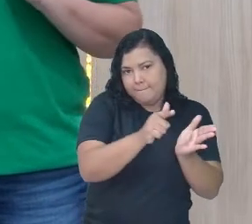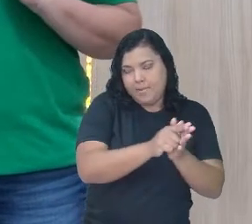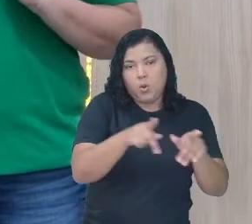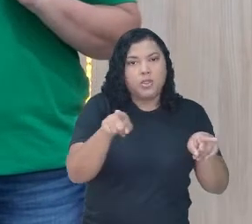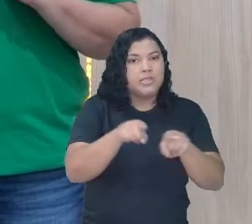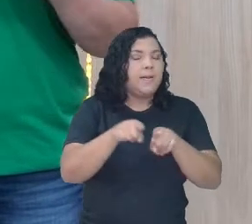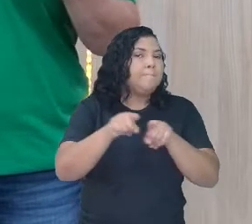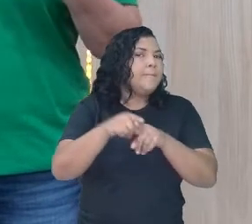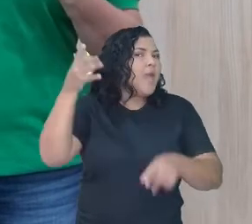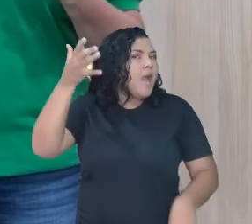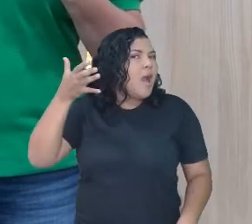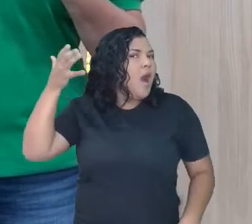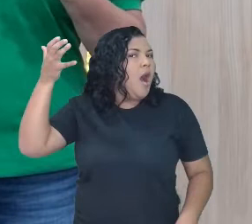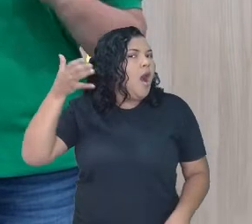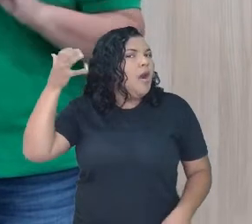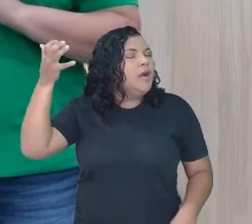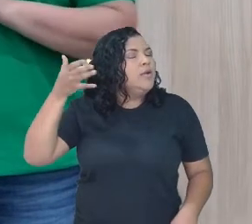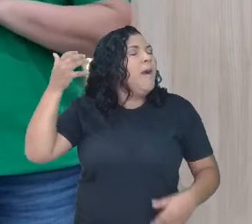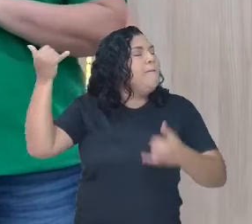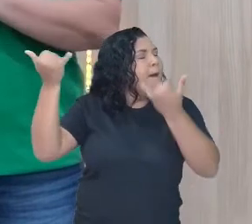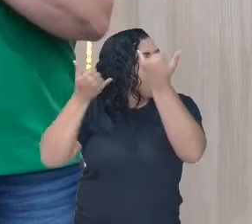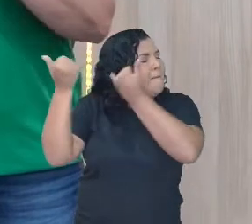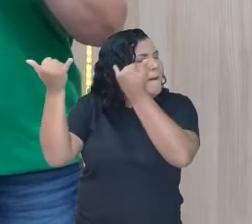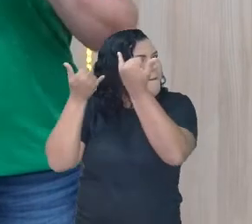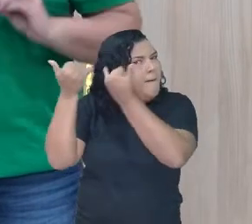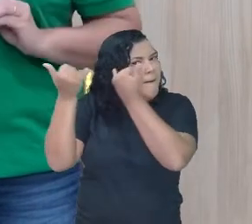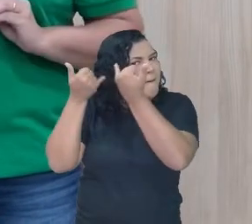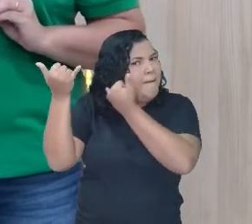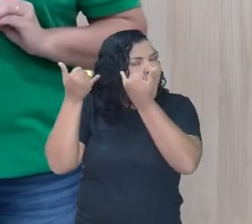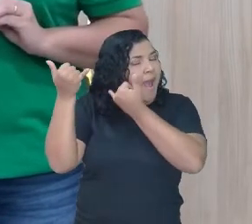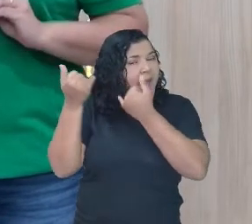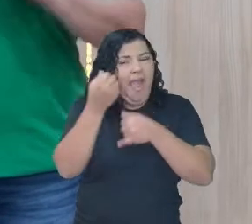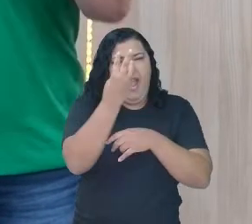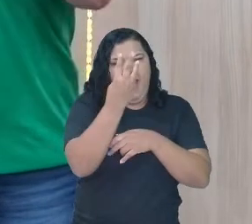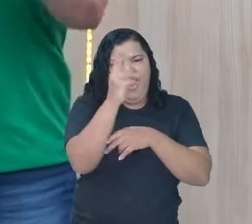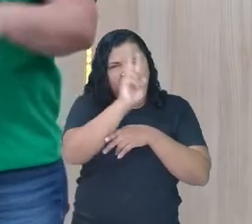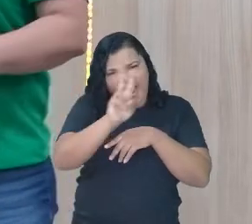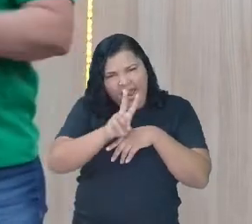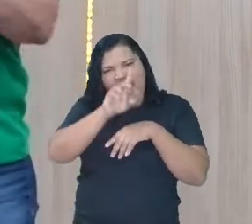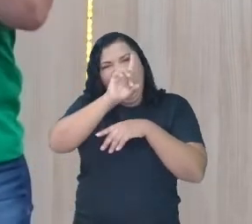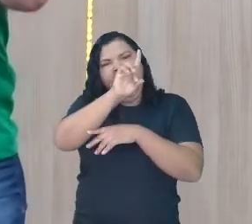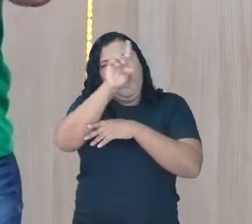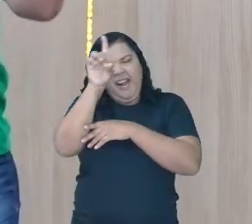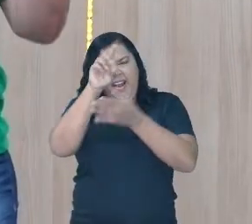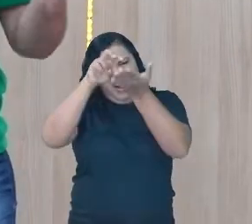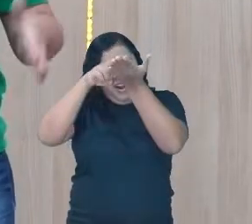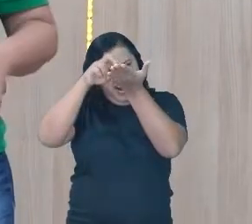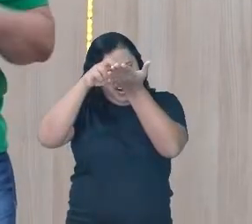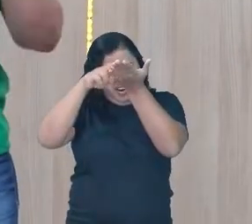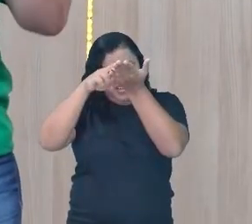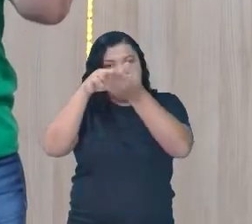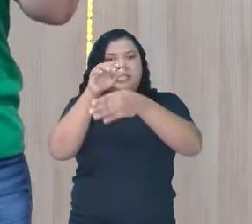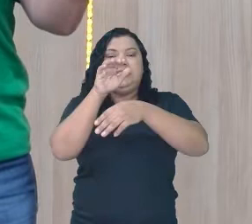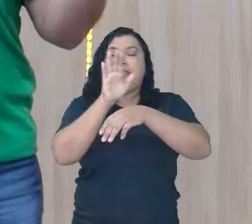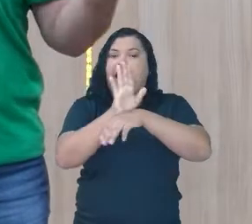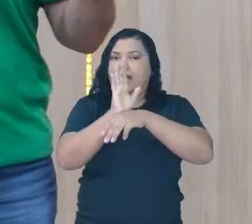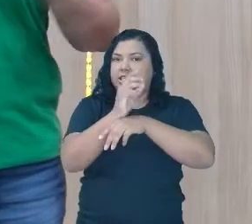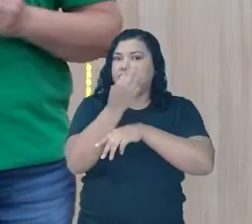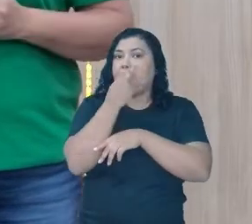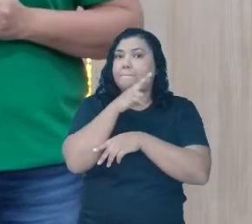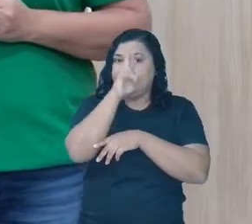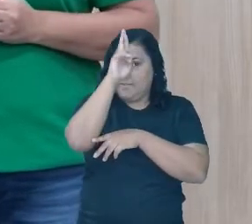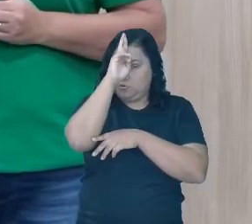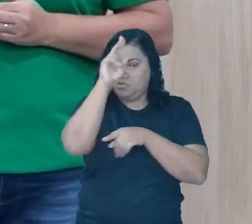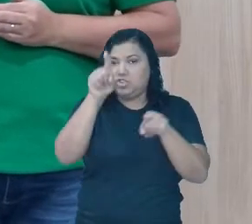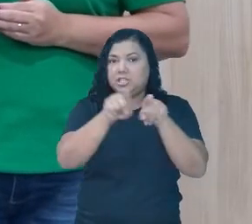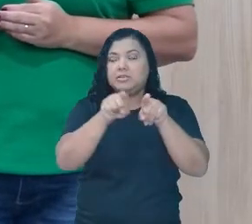sempre passava, né? E continua passando 3 vezes ao dia, pela manhã, ao meio-dia e